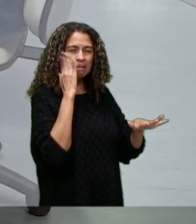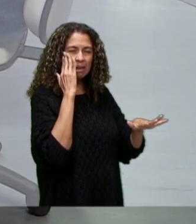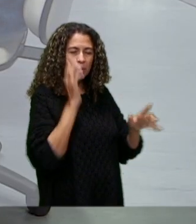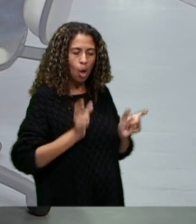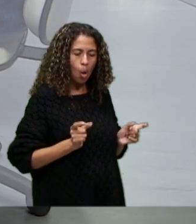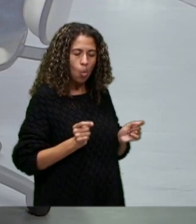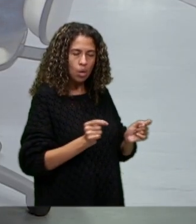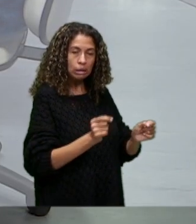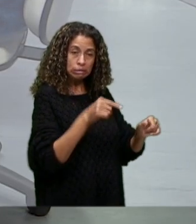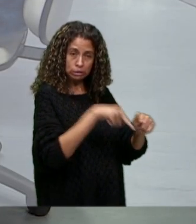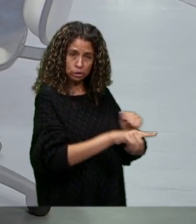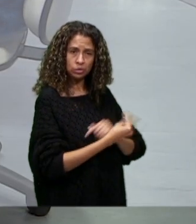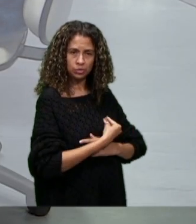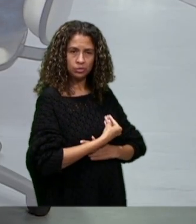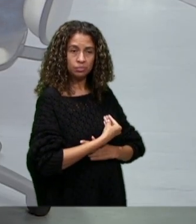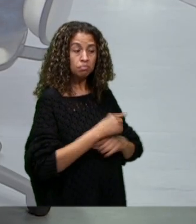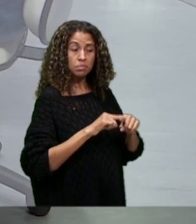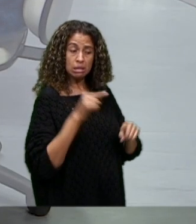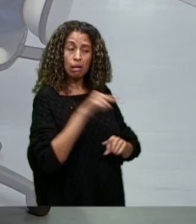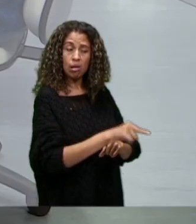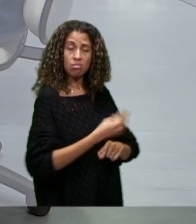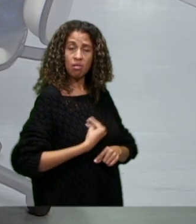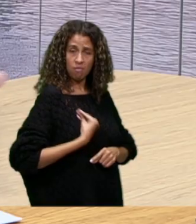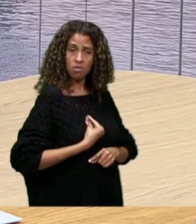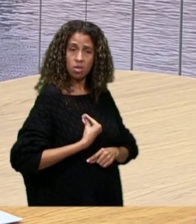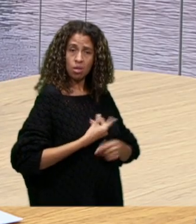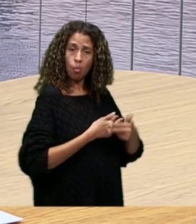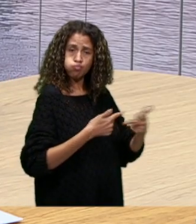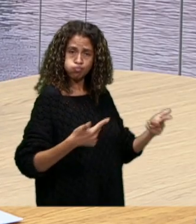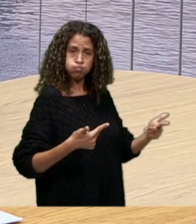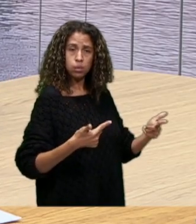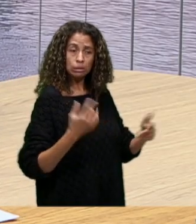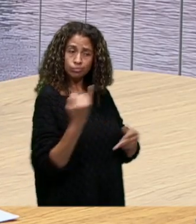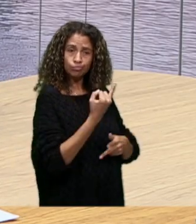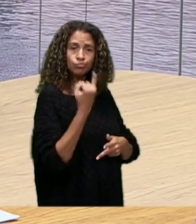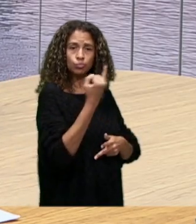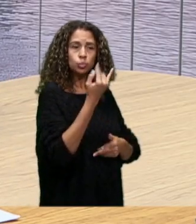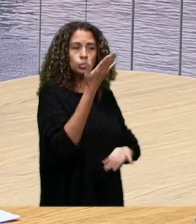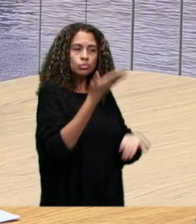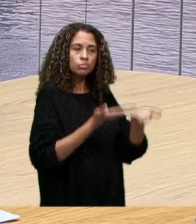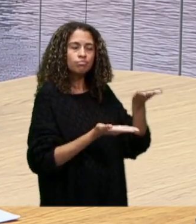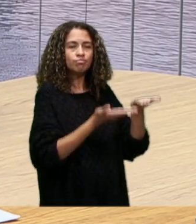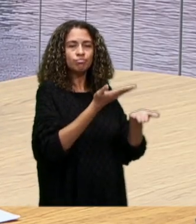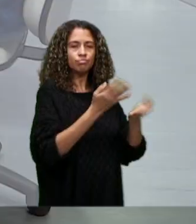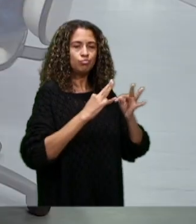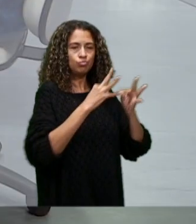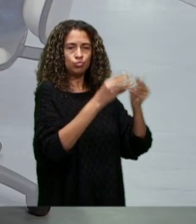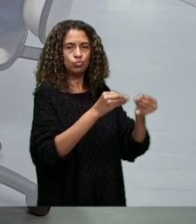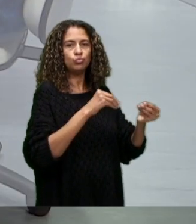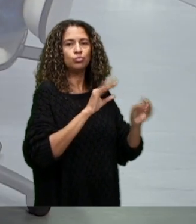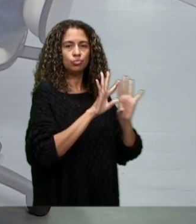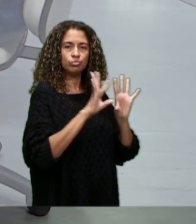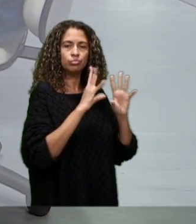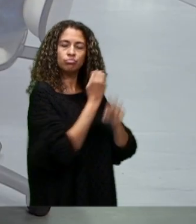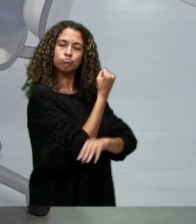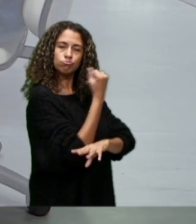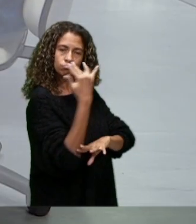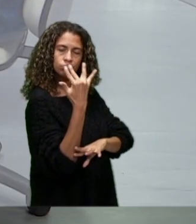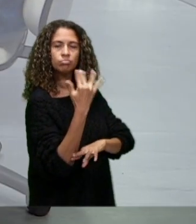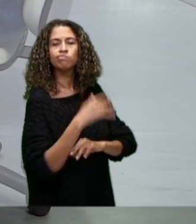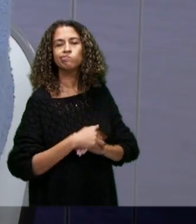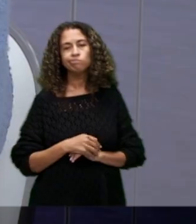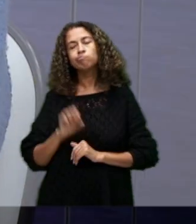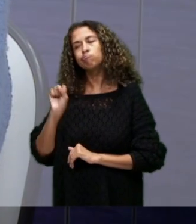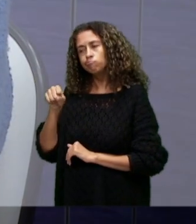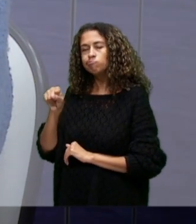verdade, ali tem uma riqueza muito grande, né? Inclusive para o equilíbrio de todo o sistema, né? Exatamente, os mangues,